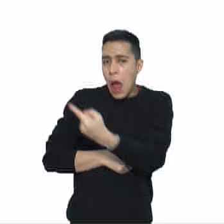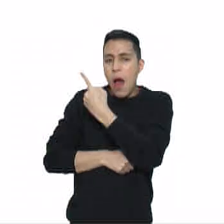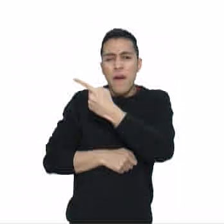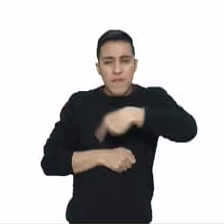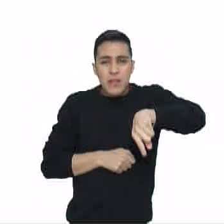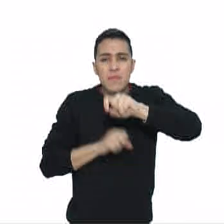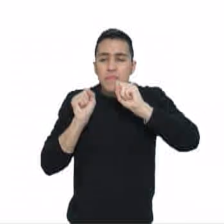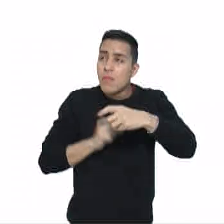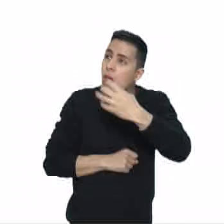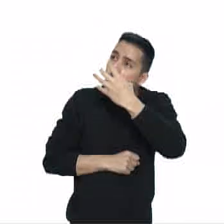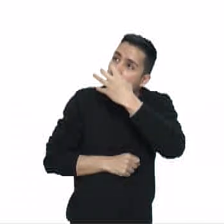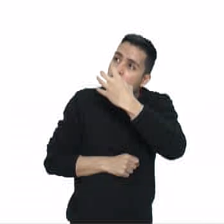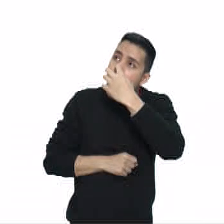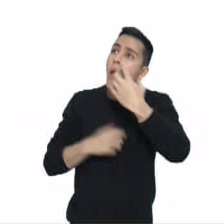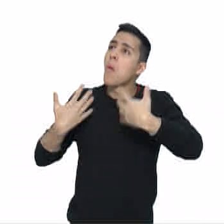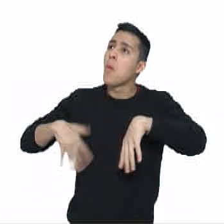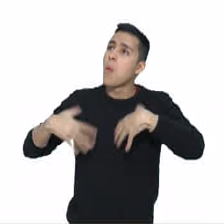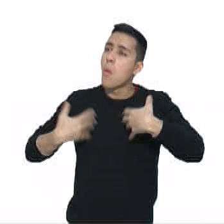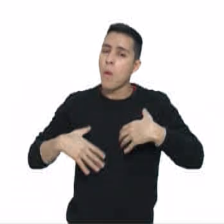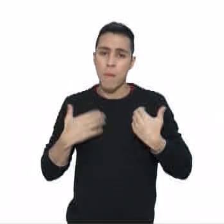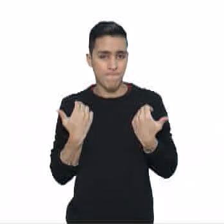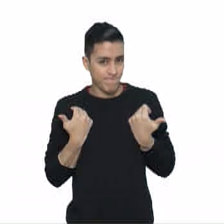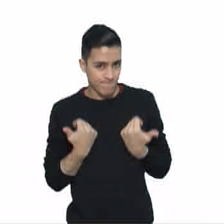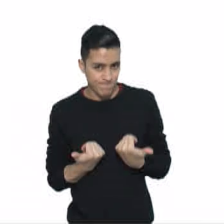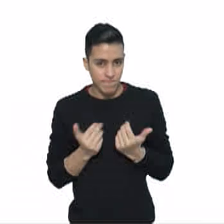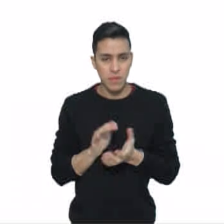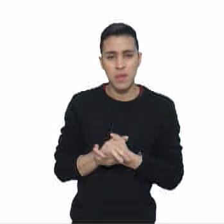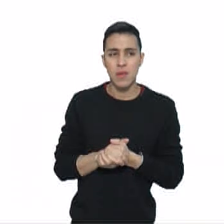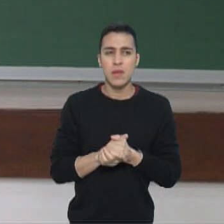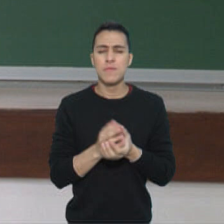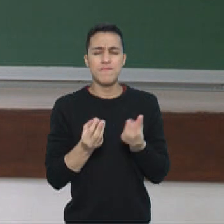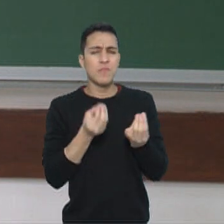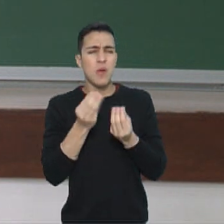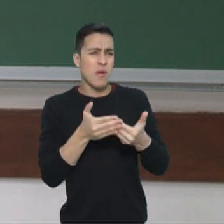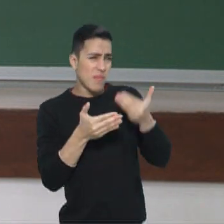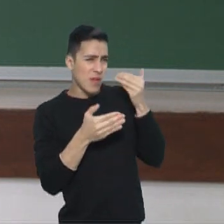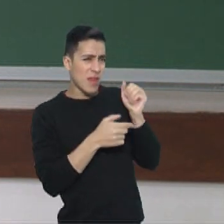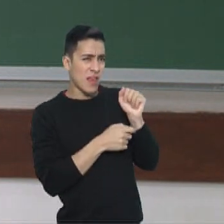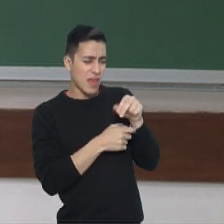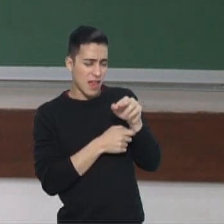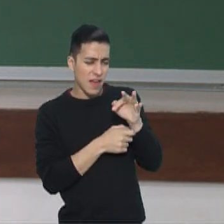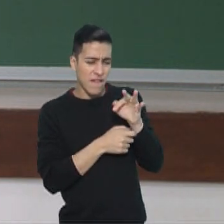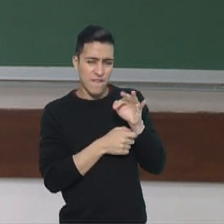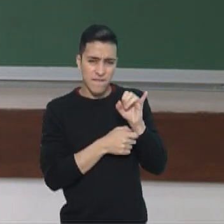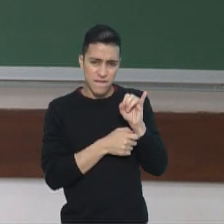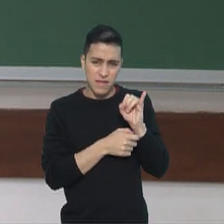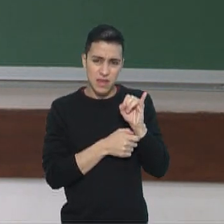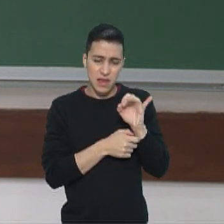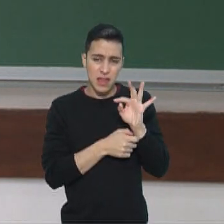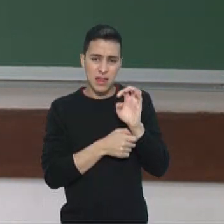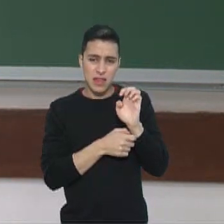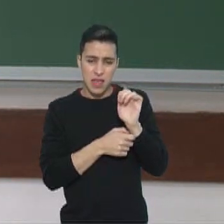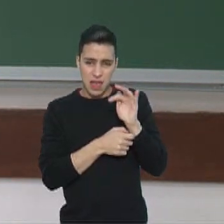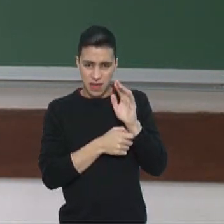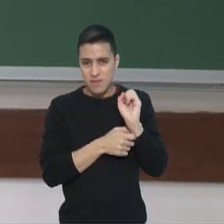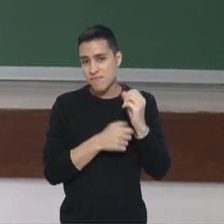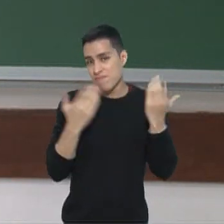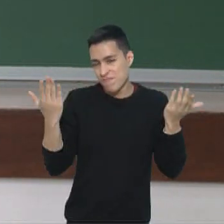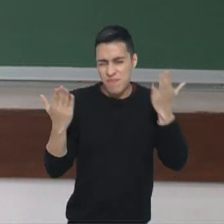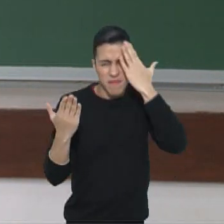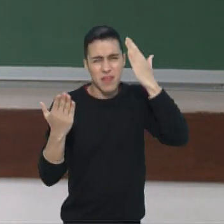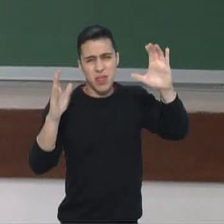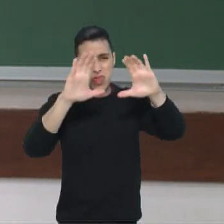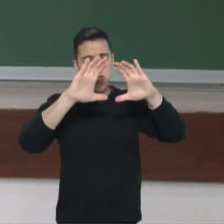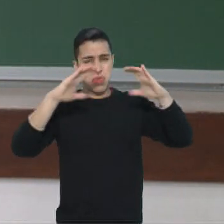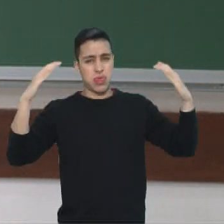vocês apreciarem. Como eram então os anfiteatros? O mais famoso anfiteatro, pessoal, é o Coliseu de Roma. Nós